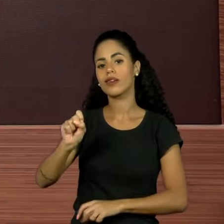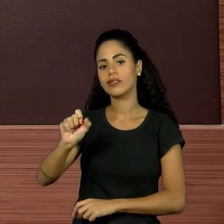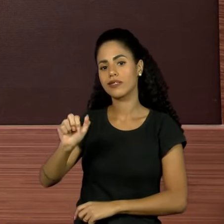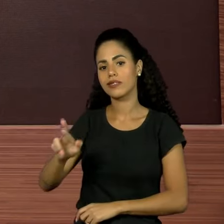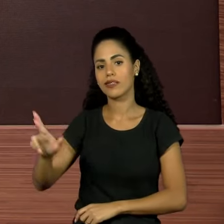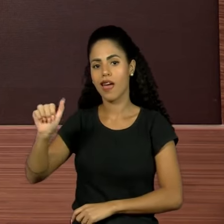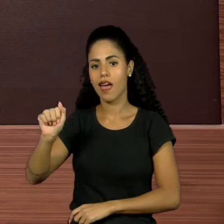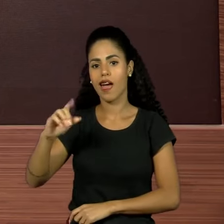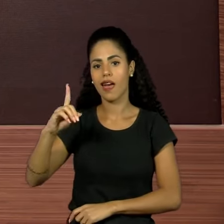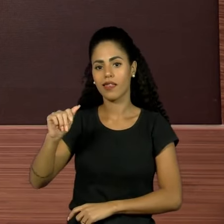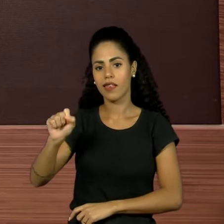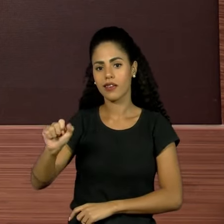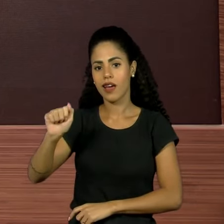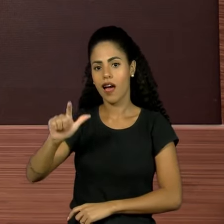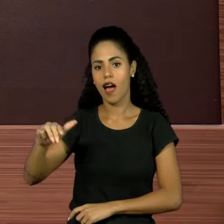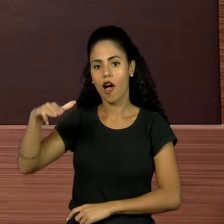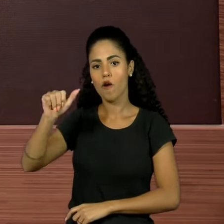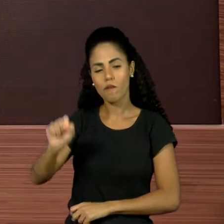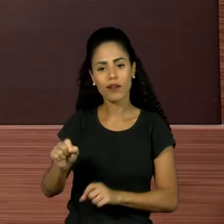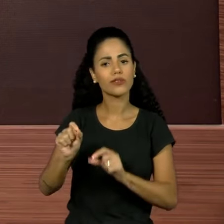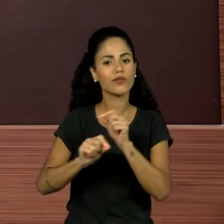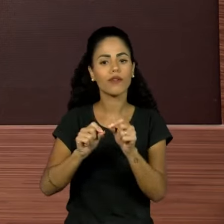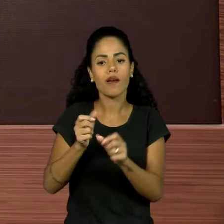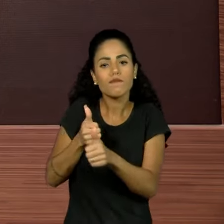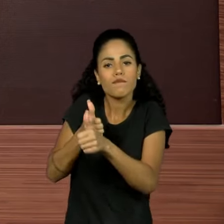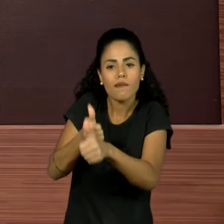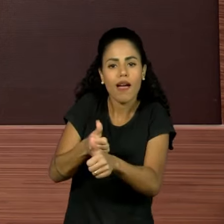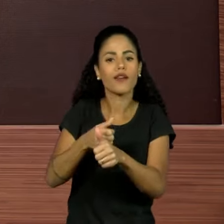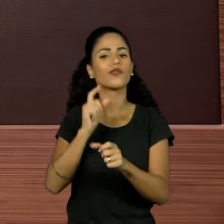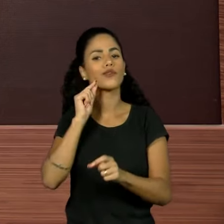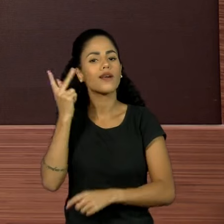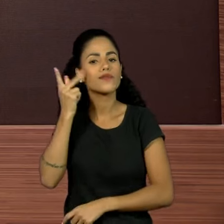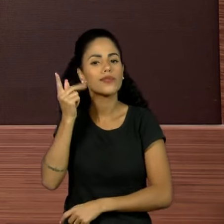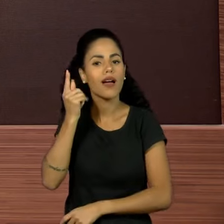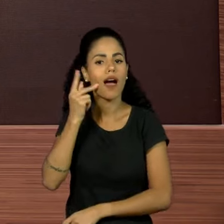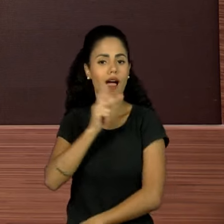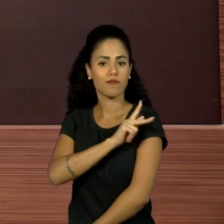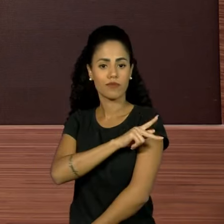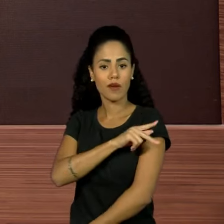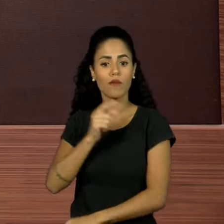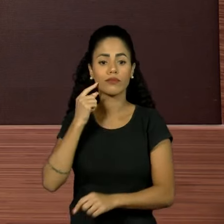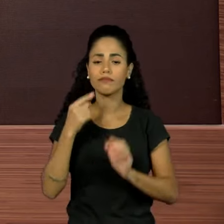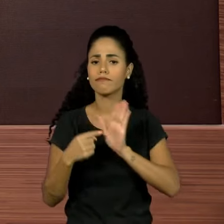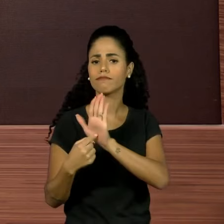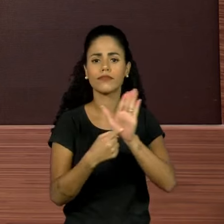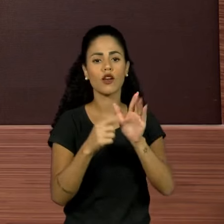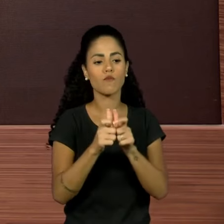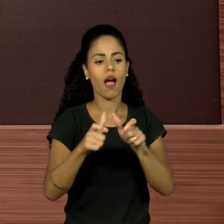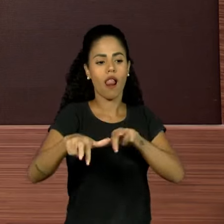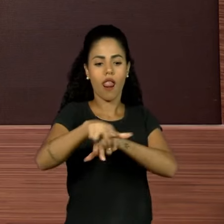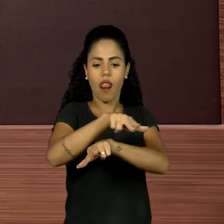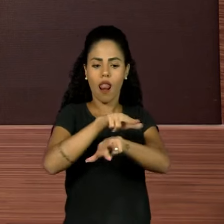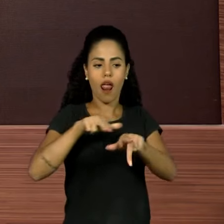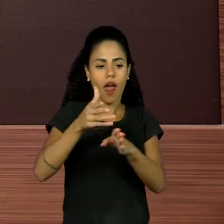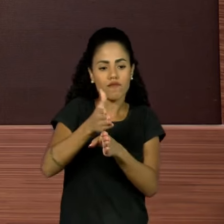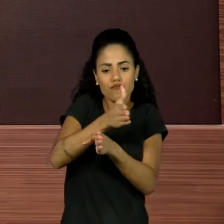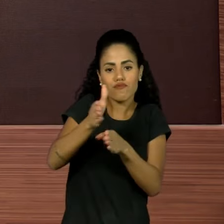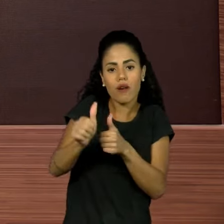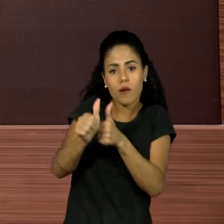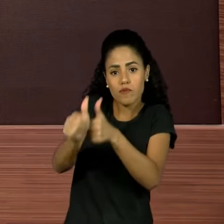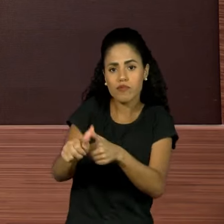o Piauí, e incentiva a criação de novas reservas particulares para conservar a rica diversidade de plantas